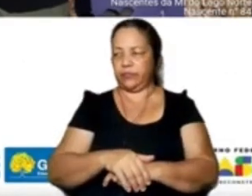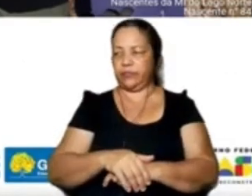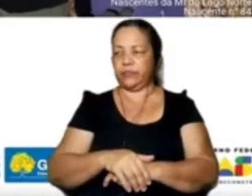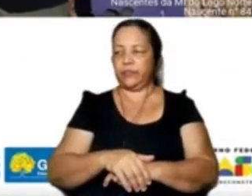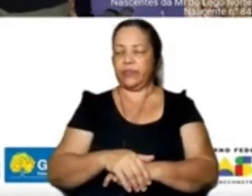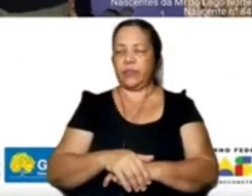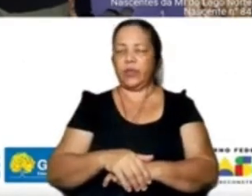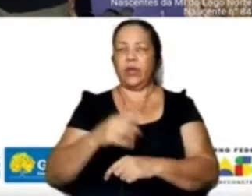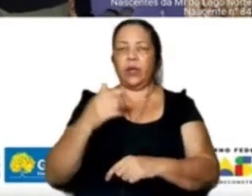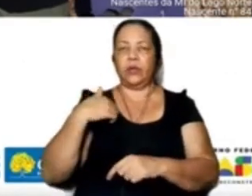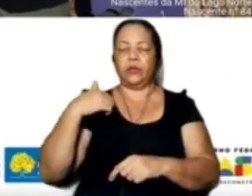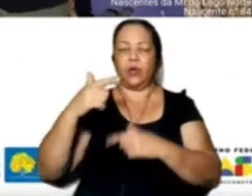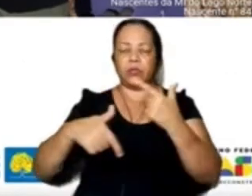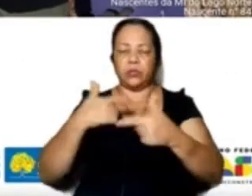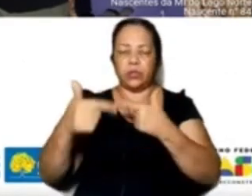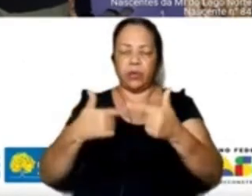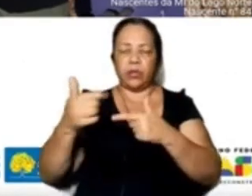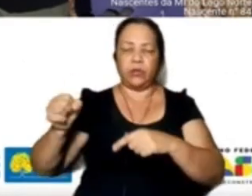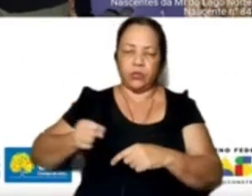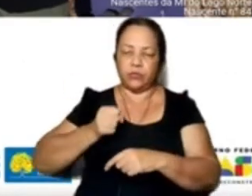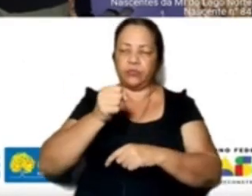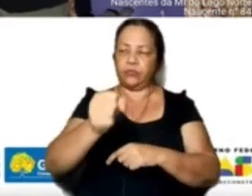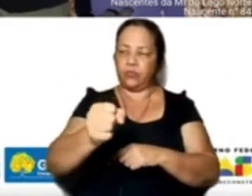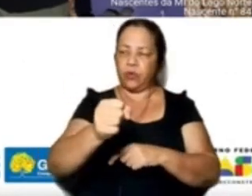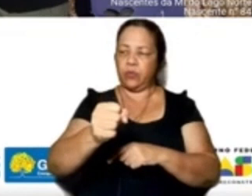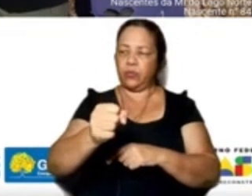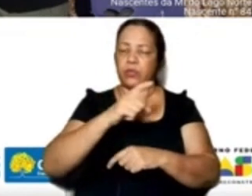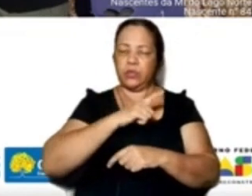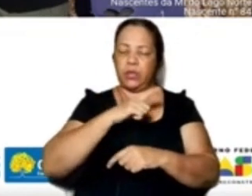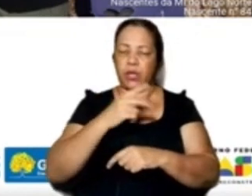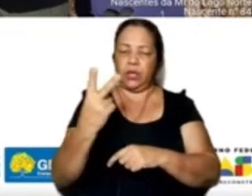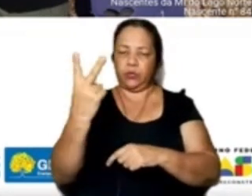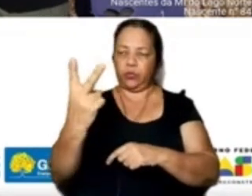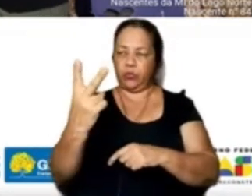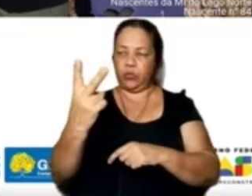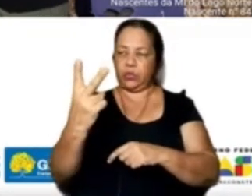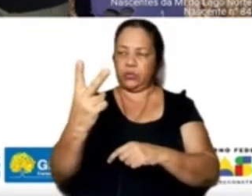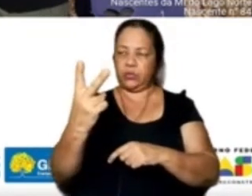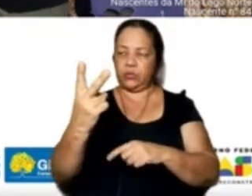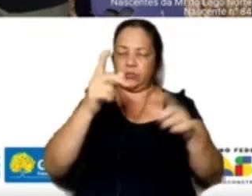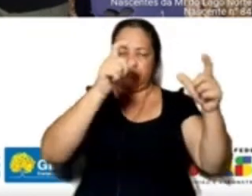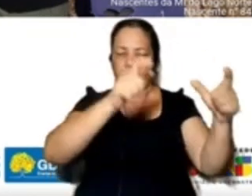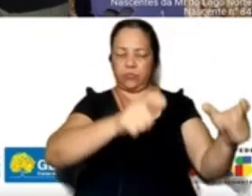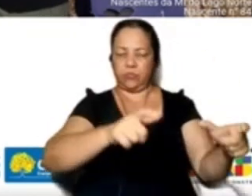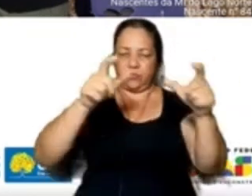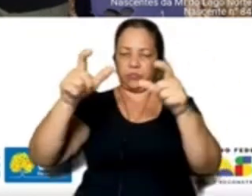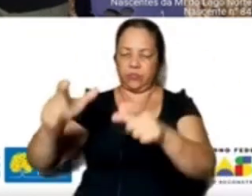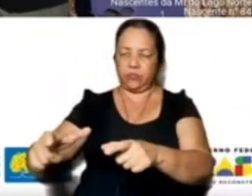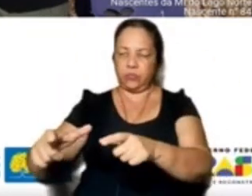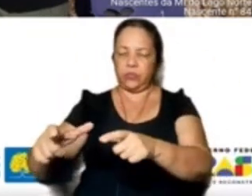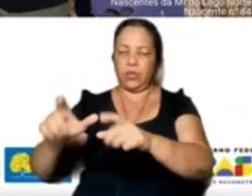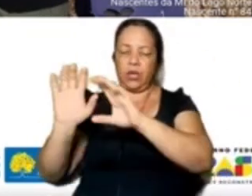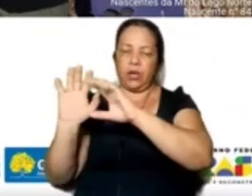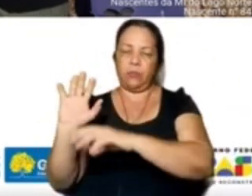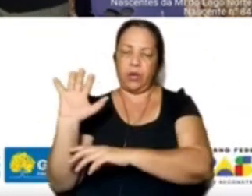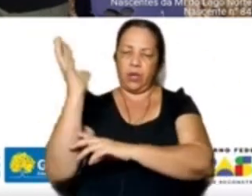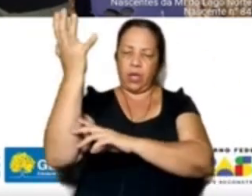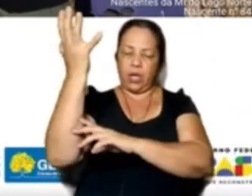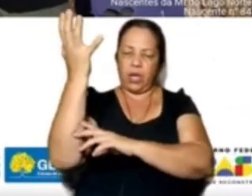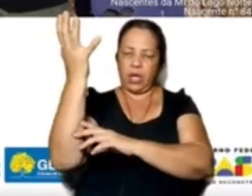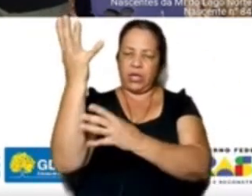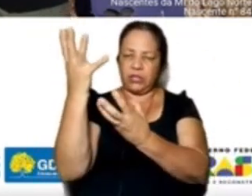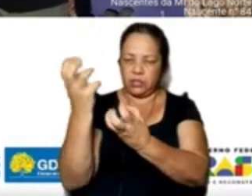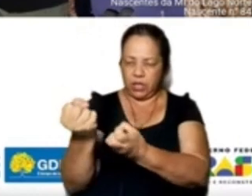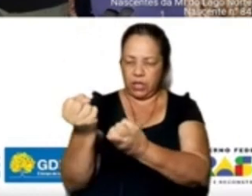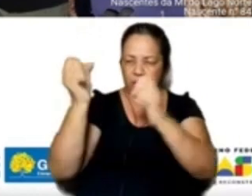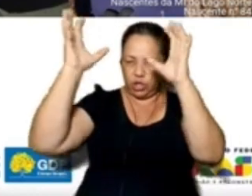Nosso trabalho de campo envolveu 2 estações secas, né? 2 estações secas chuvosas para visitar as nascentes.